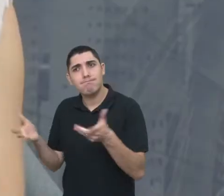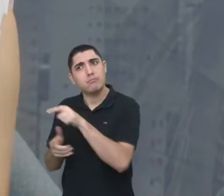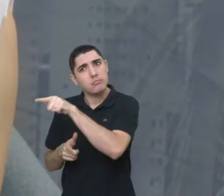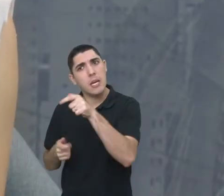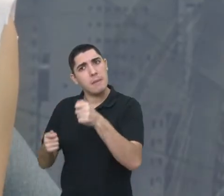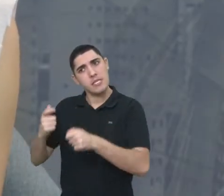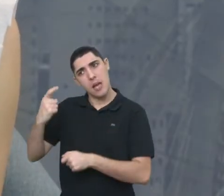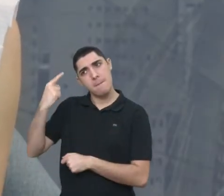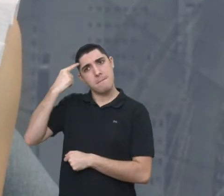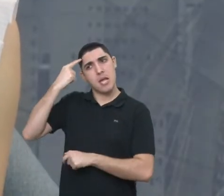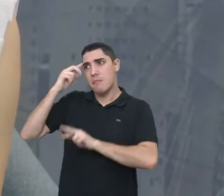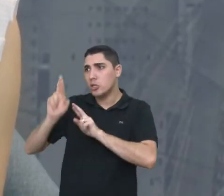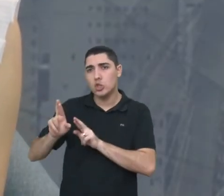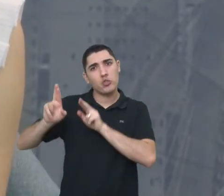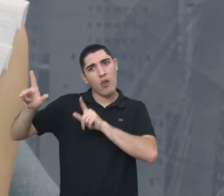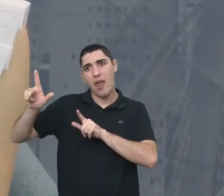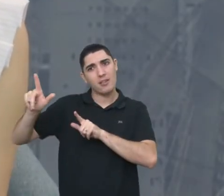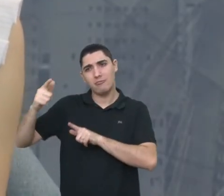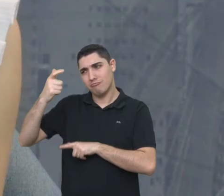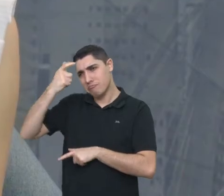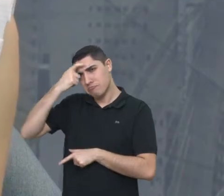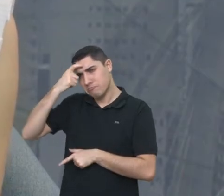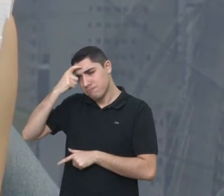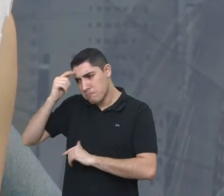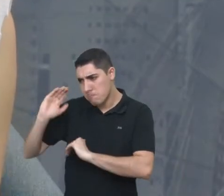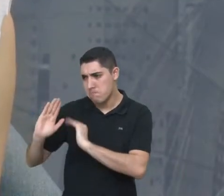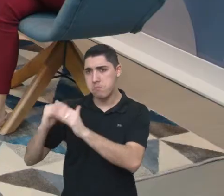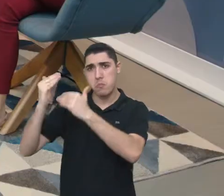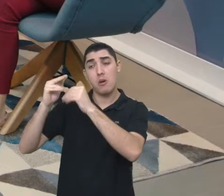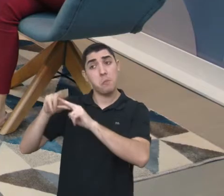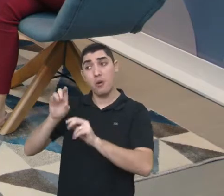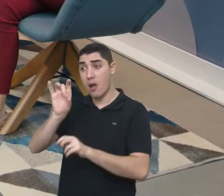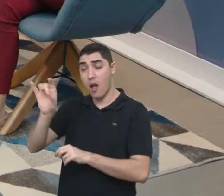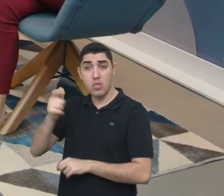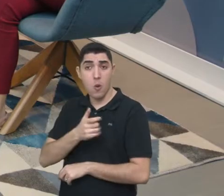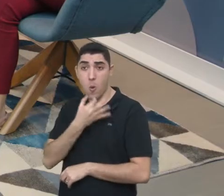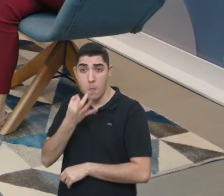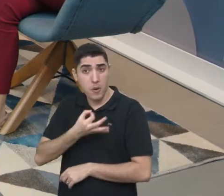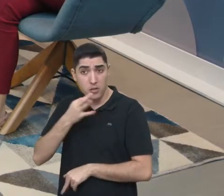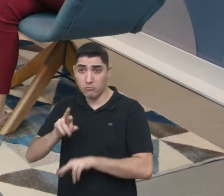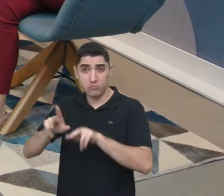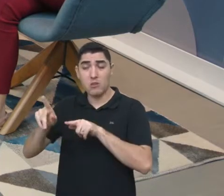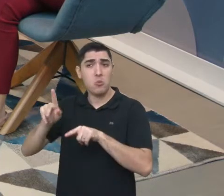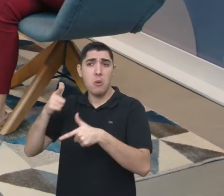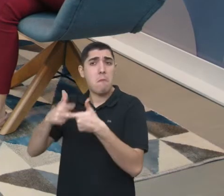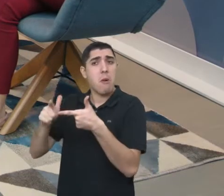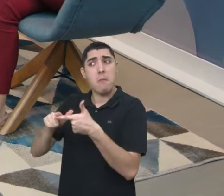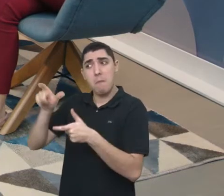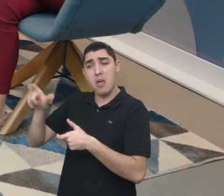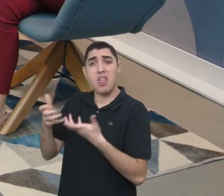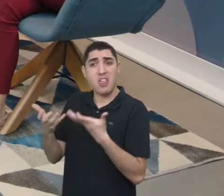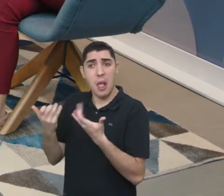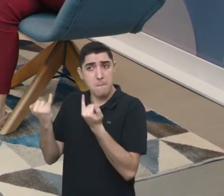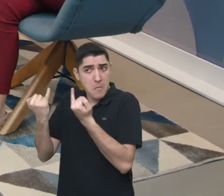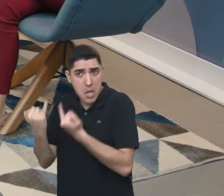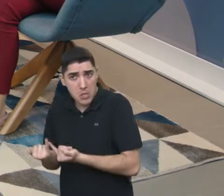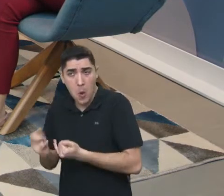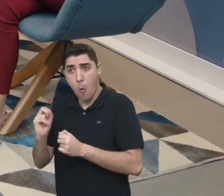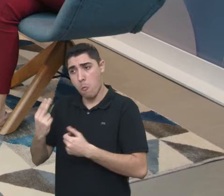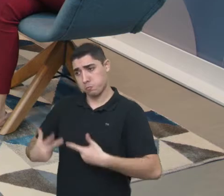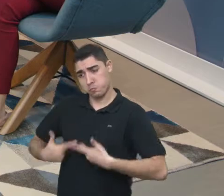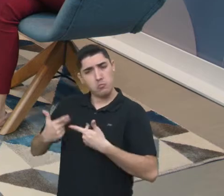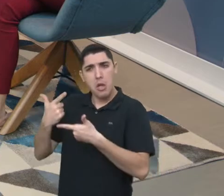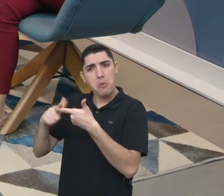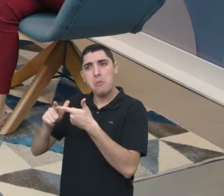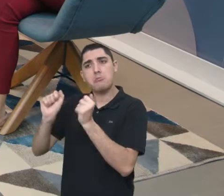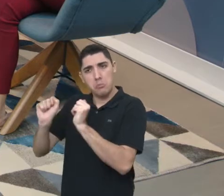estimular o pensamento crítico das pessoas, né? Como a Milena colocou antes, assim, não tem problema nenhum a pessoa querer emagrecer, querer fazer uma cirurgia,